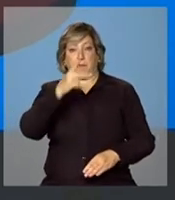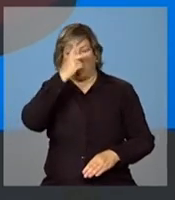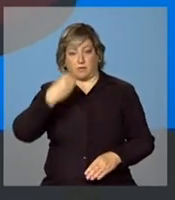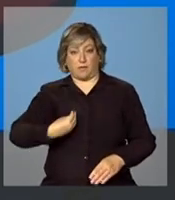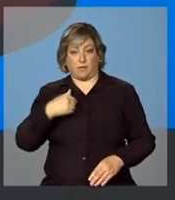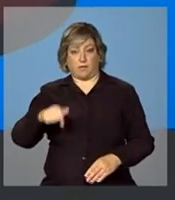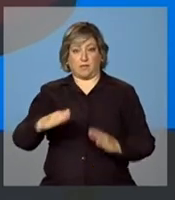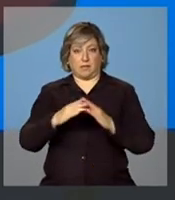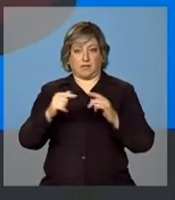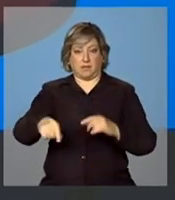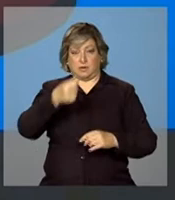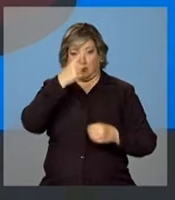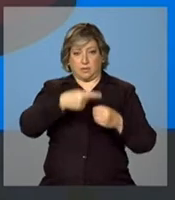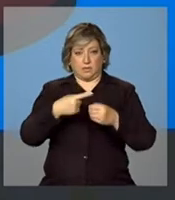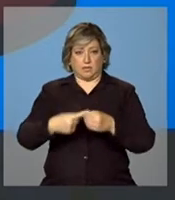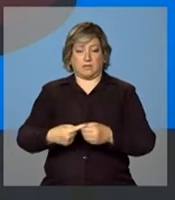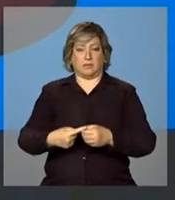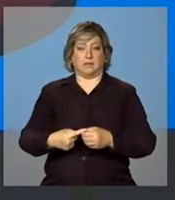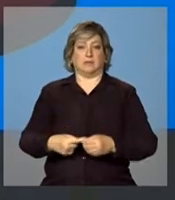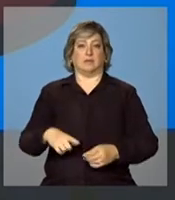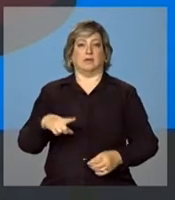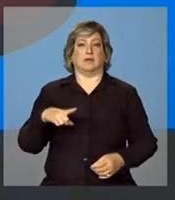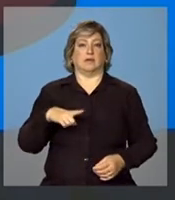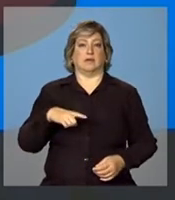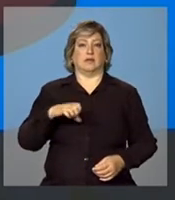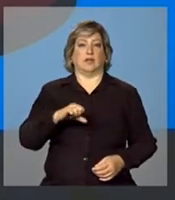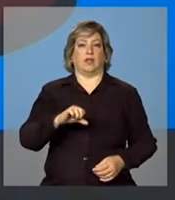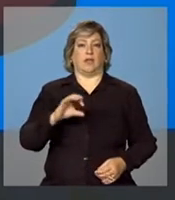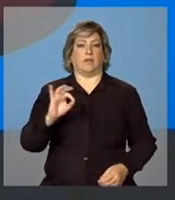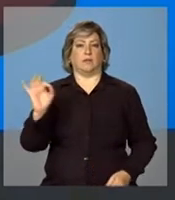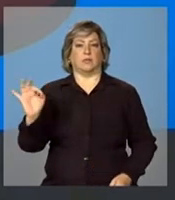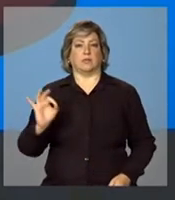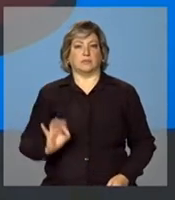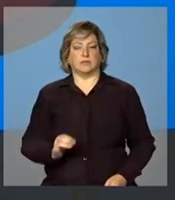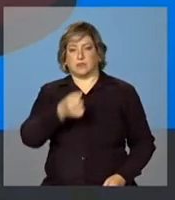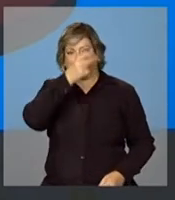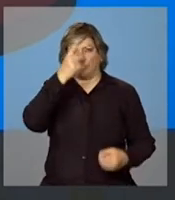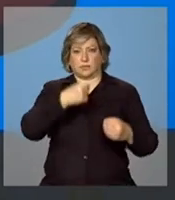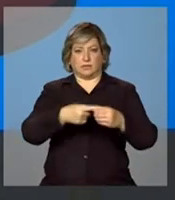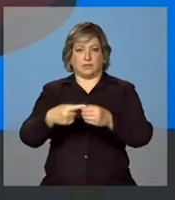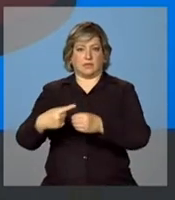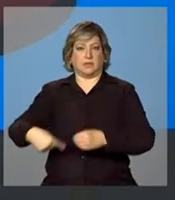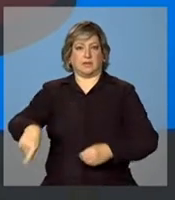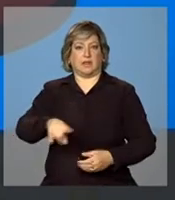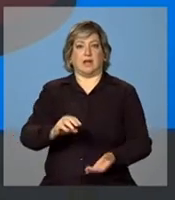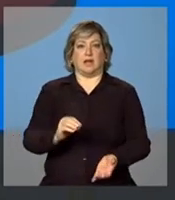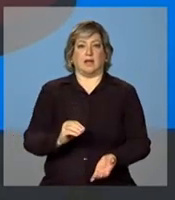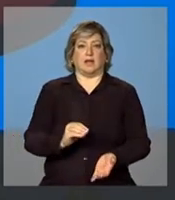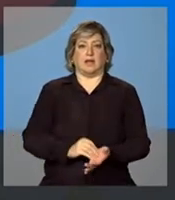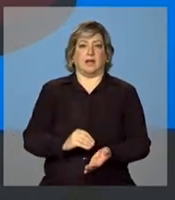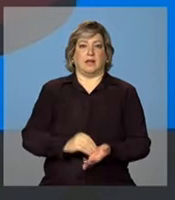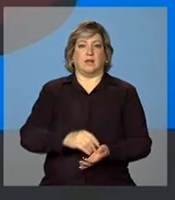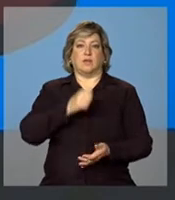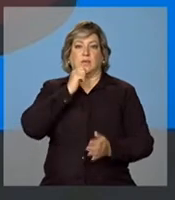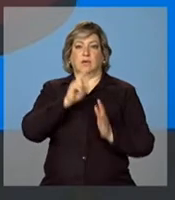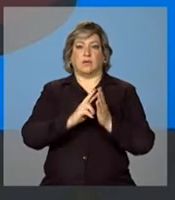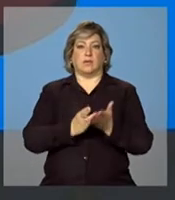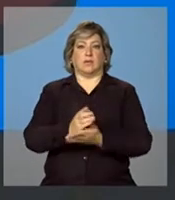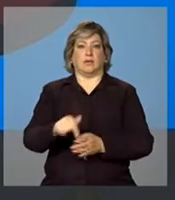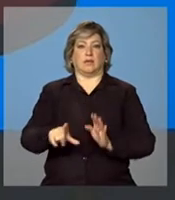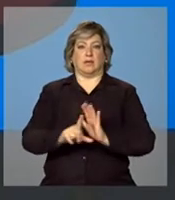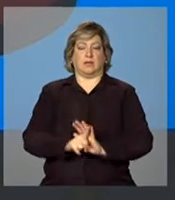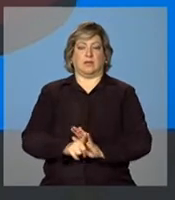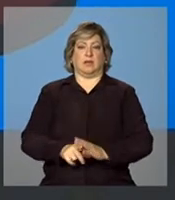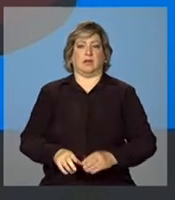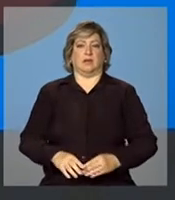aumenta substancialmente, ou seja, 90% dos municípios ainda não regulamentaram a lei. Tá? Novamente frisando